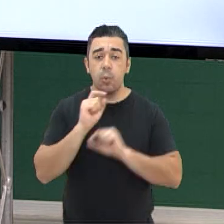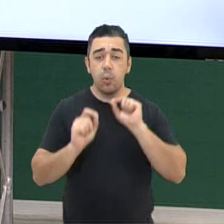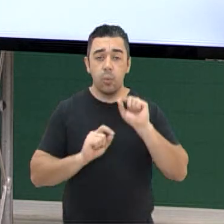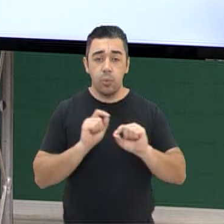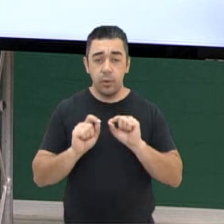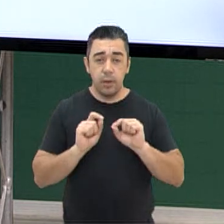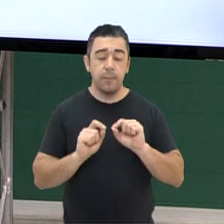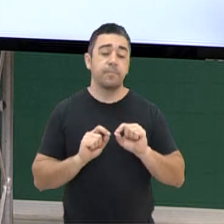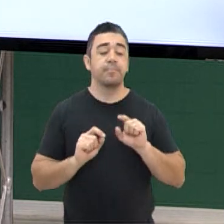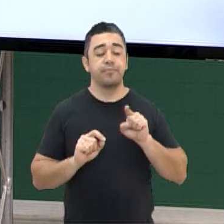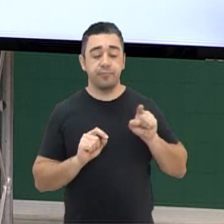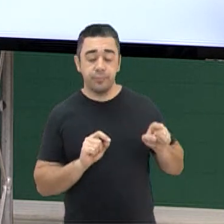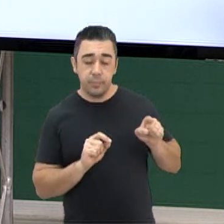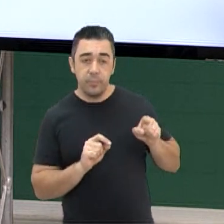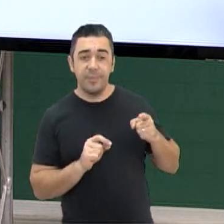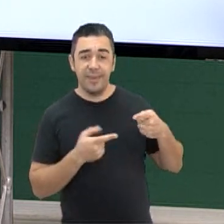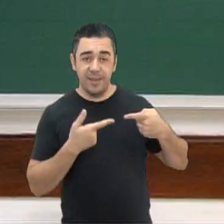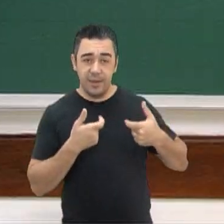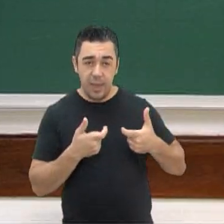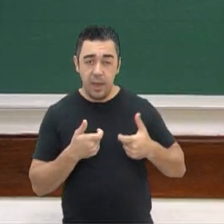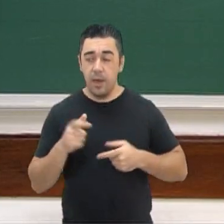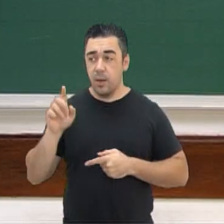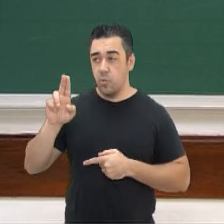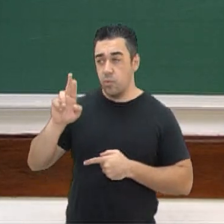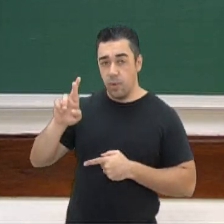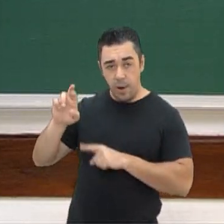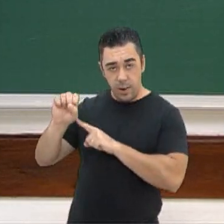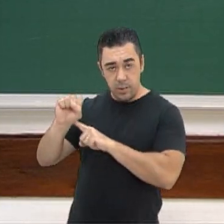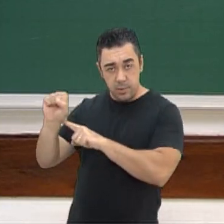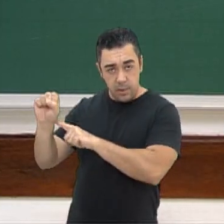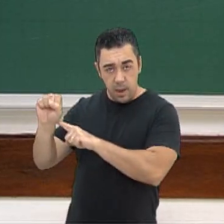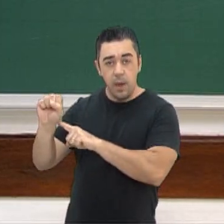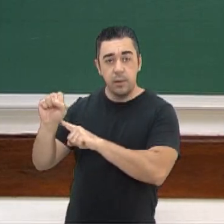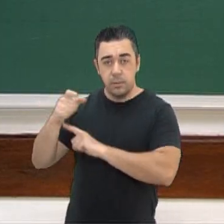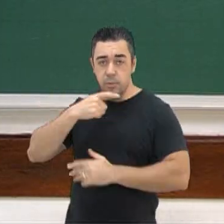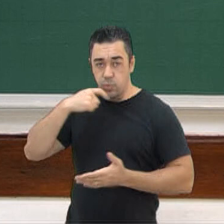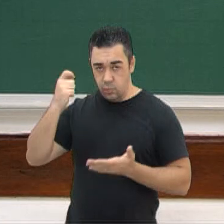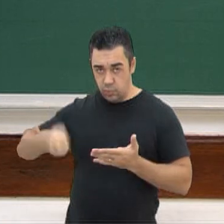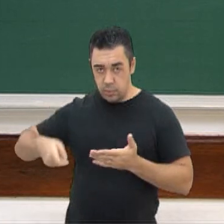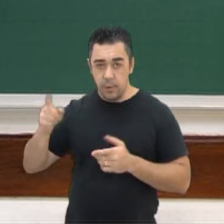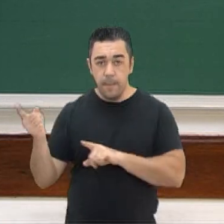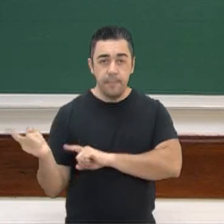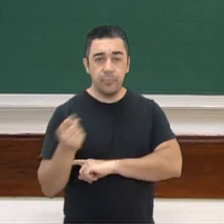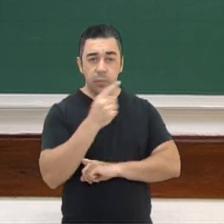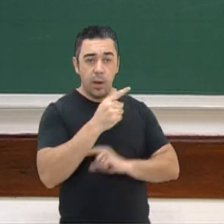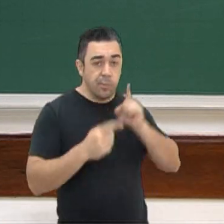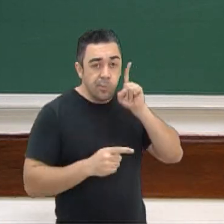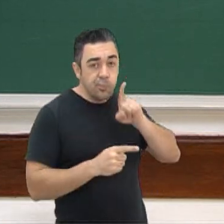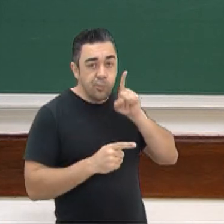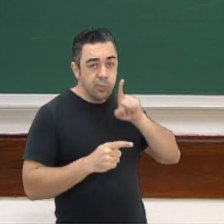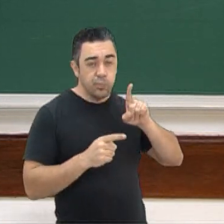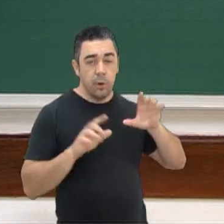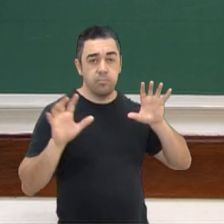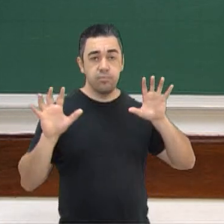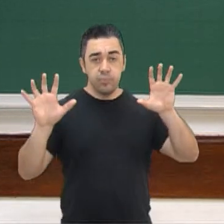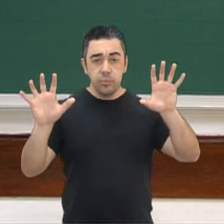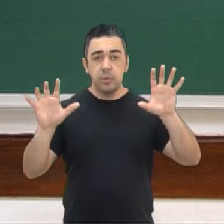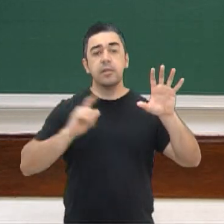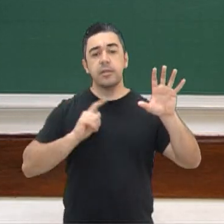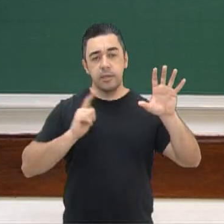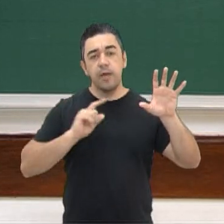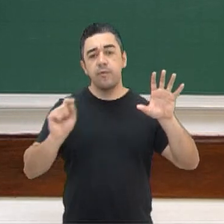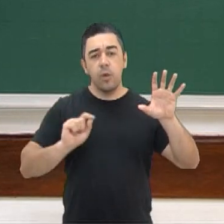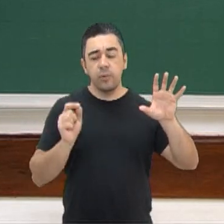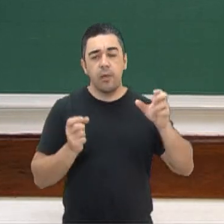armado entre União Soviética e Estados Unidos da América, que ocorreu em vários planos, no